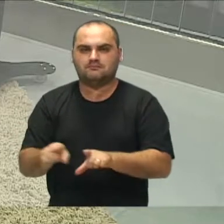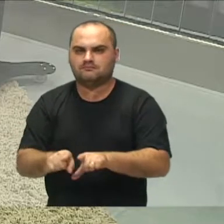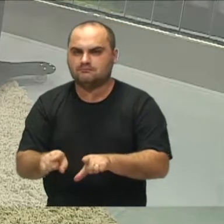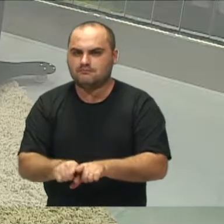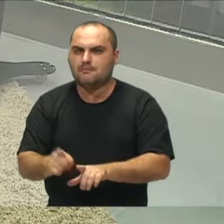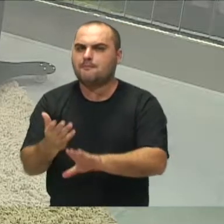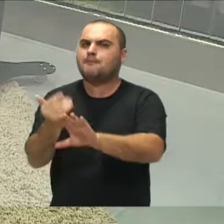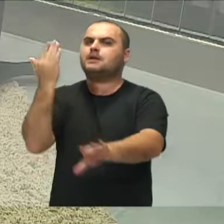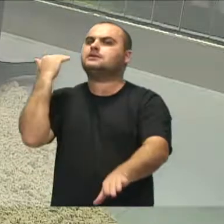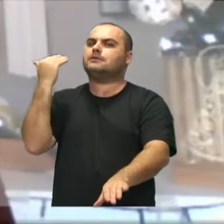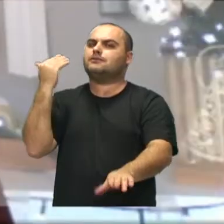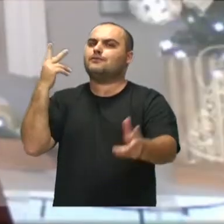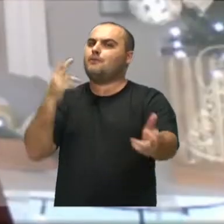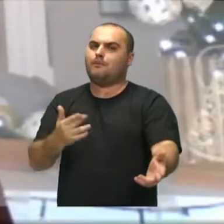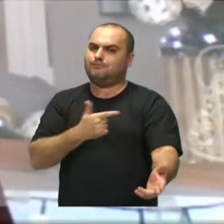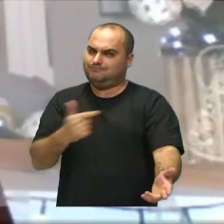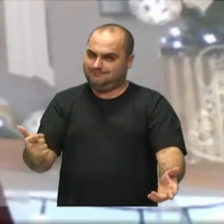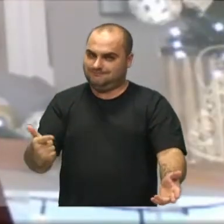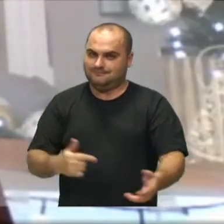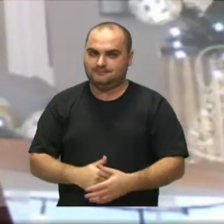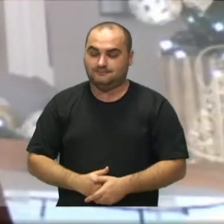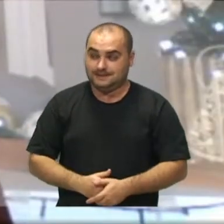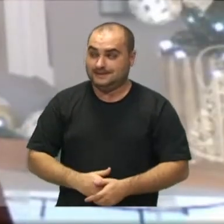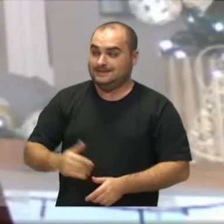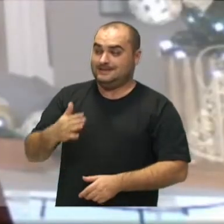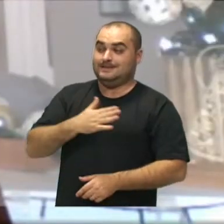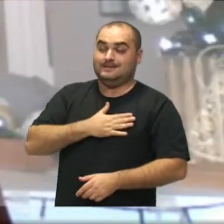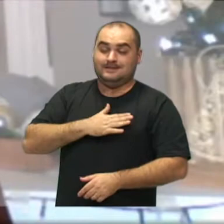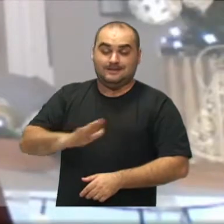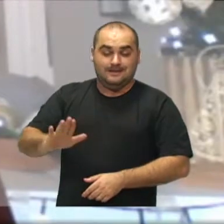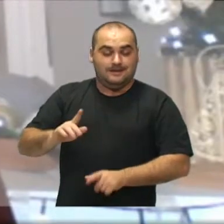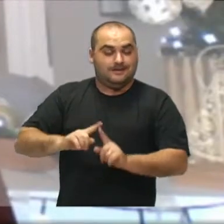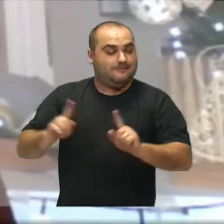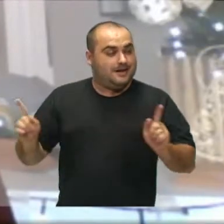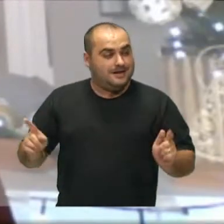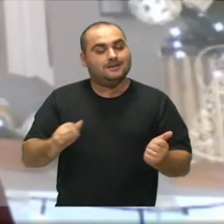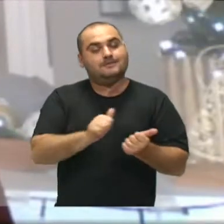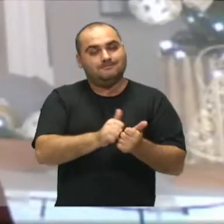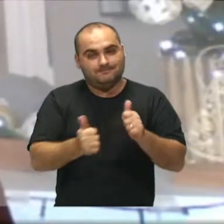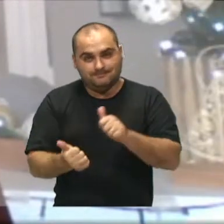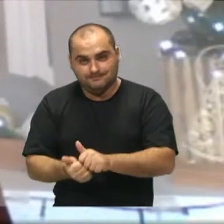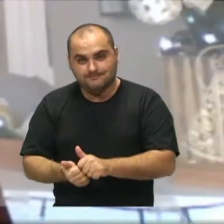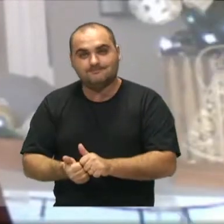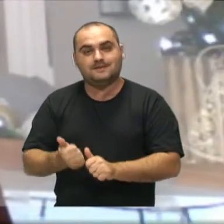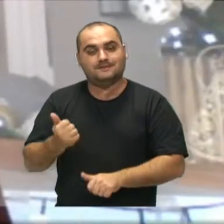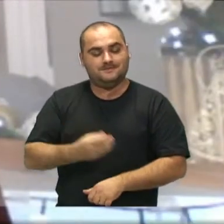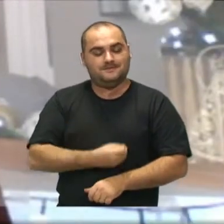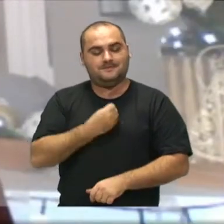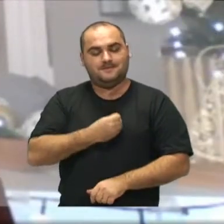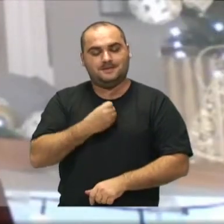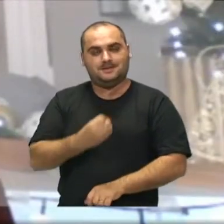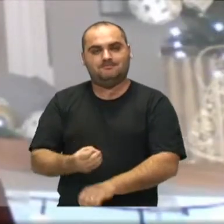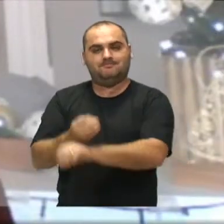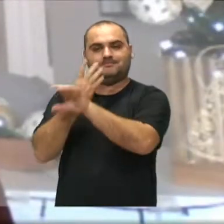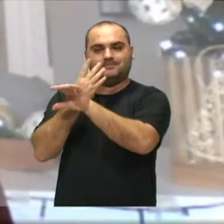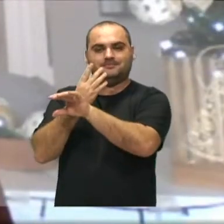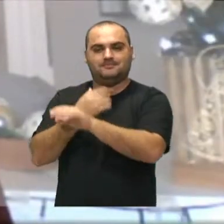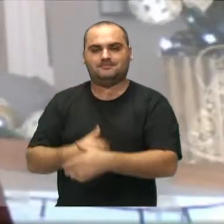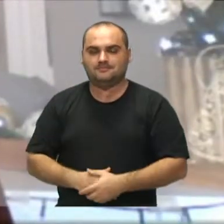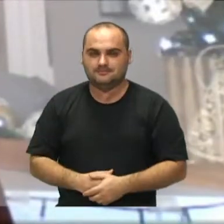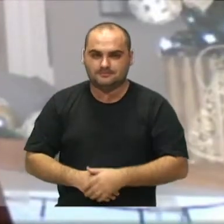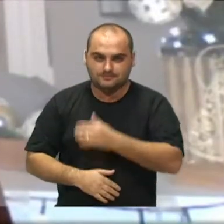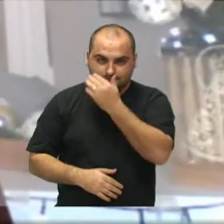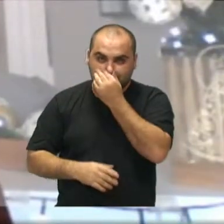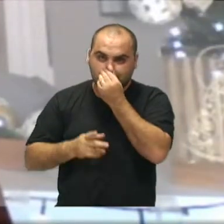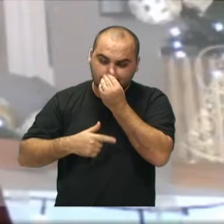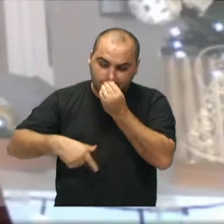antigamente? Eu odeio dizer isso, mas eu tive que me adaptar à vida virtual, né? Assim, eu continuo